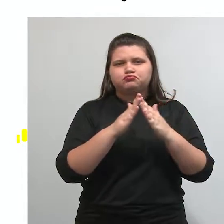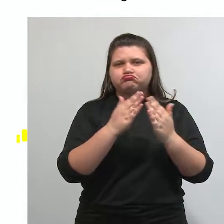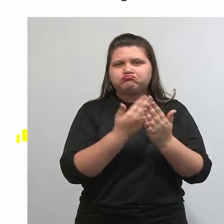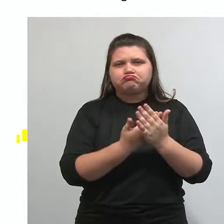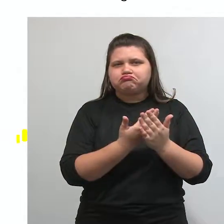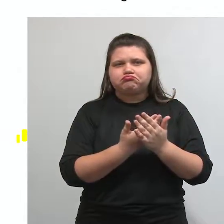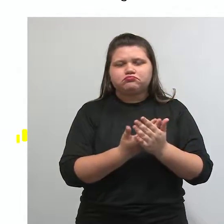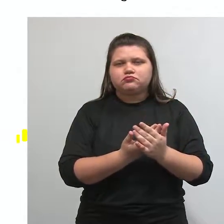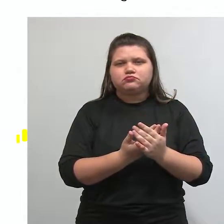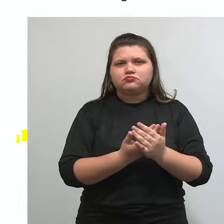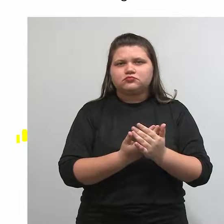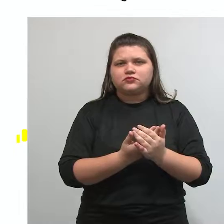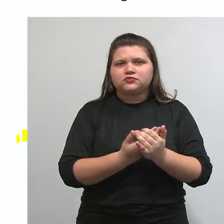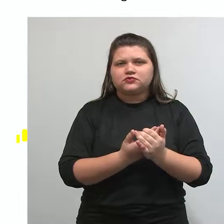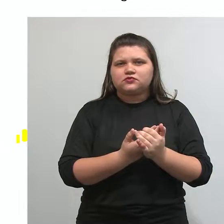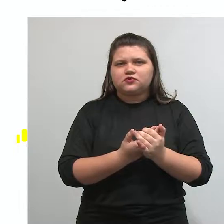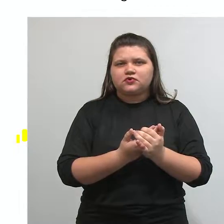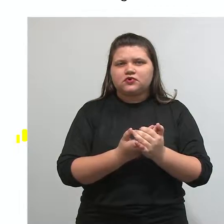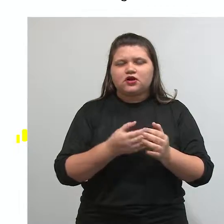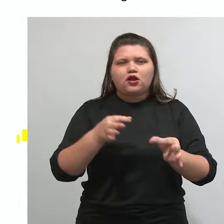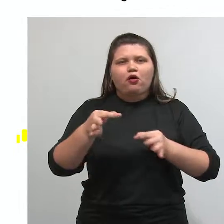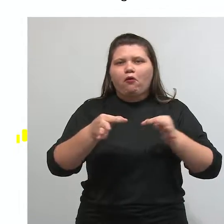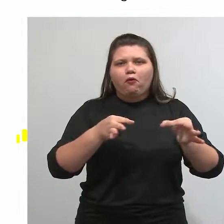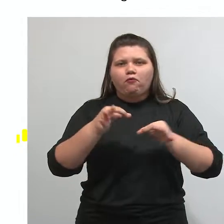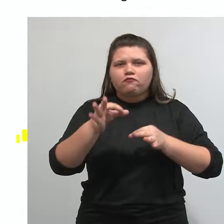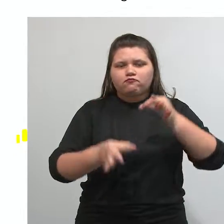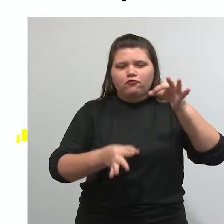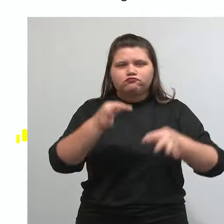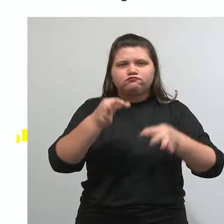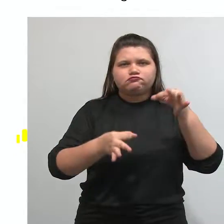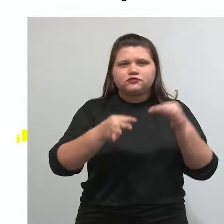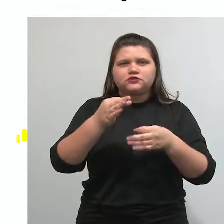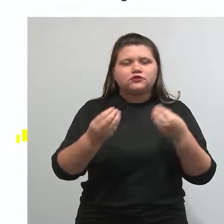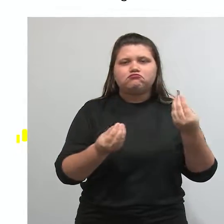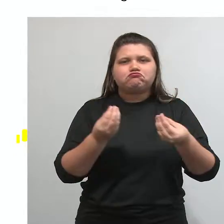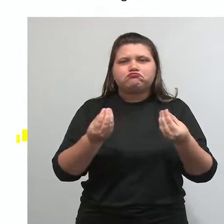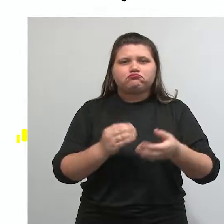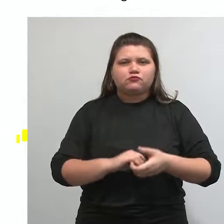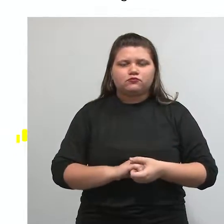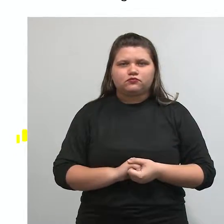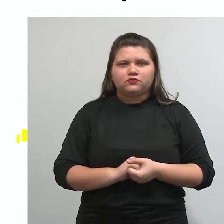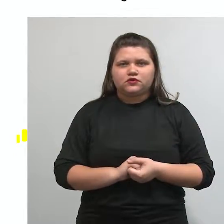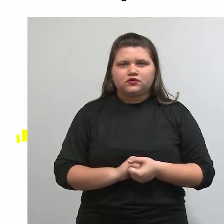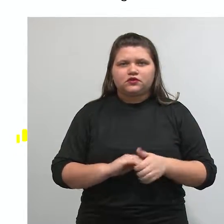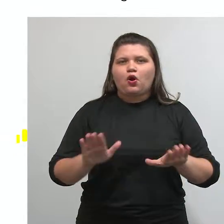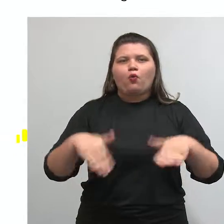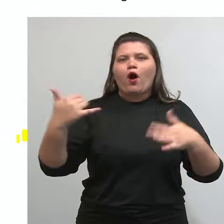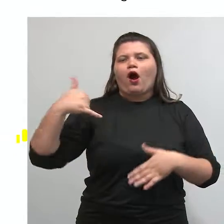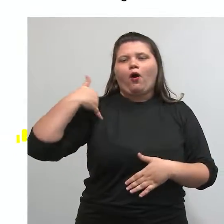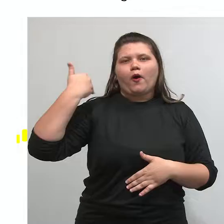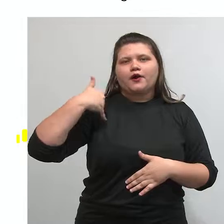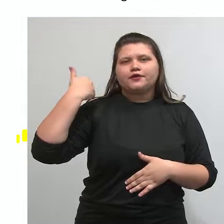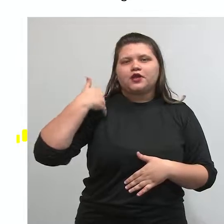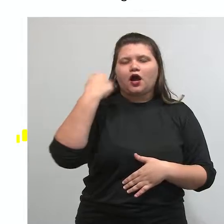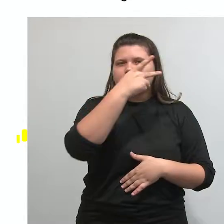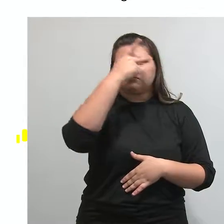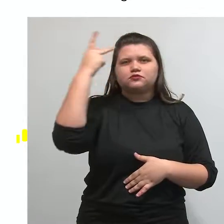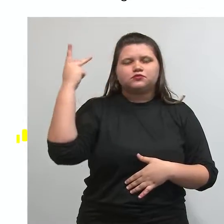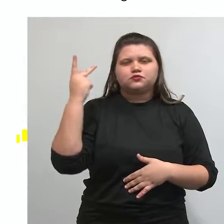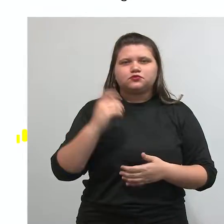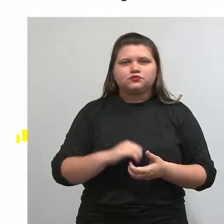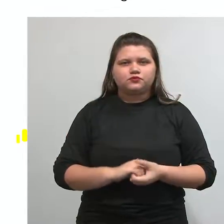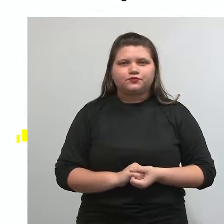não escolares, se são oficinas, se são dinâmicas, qual é a faixa etária daquelas